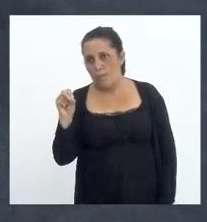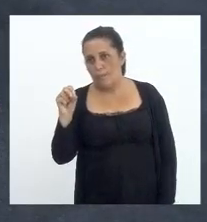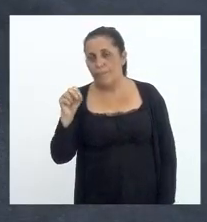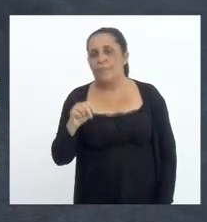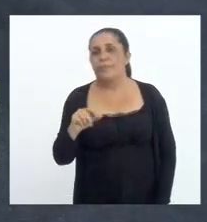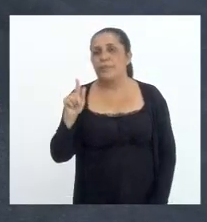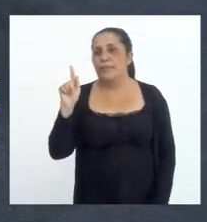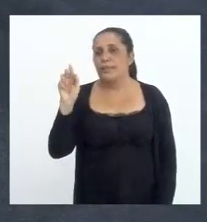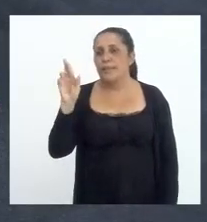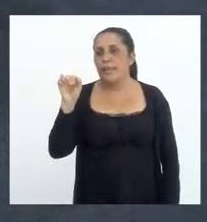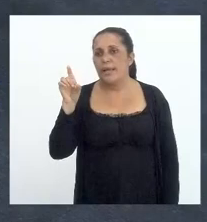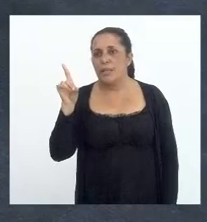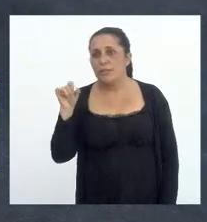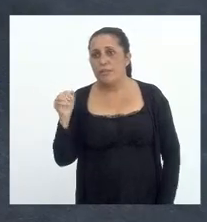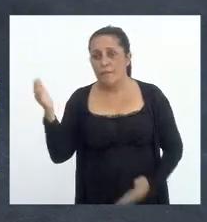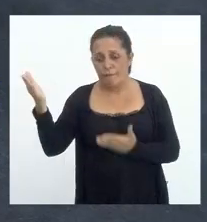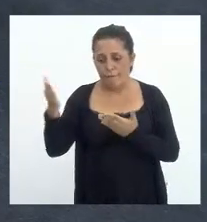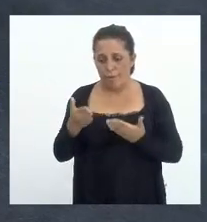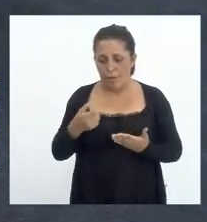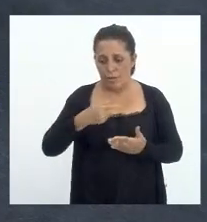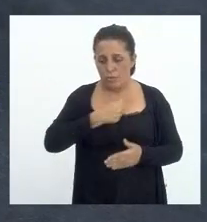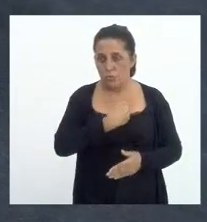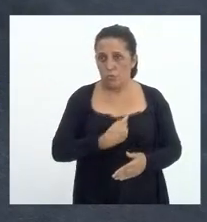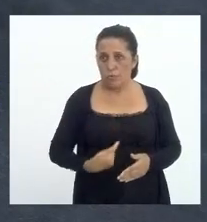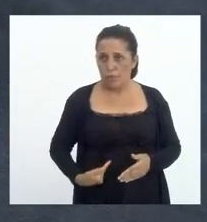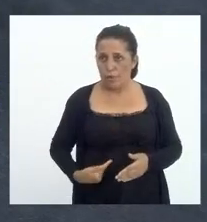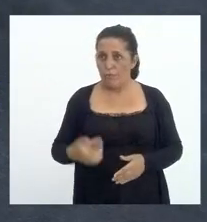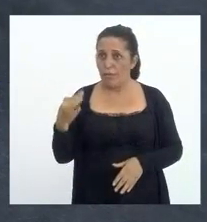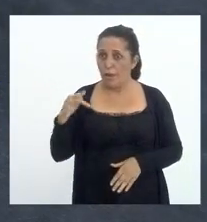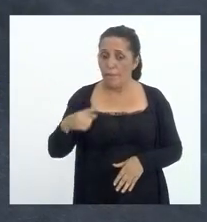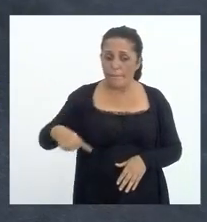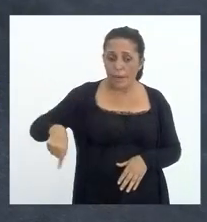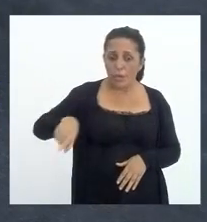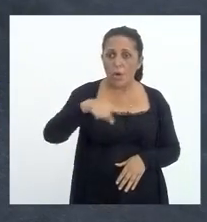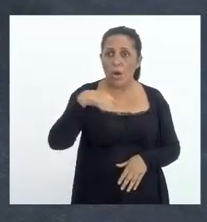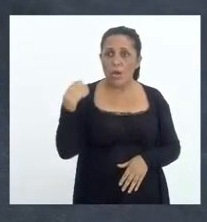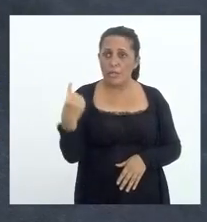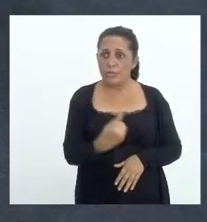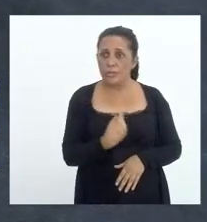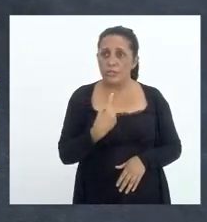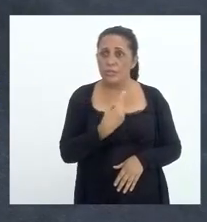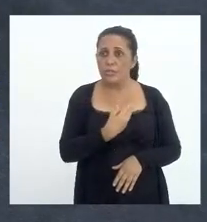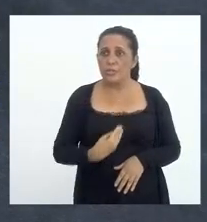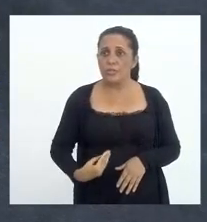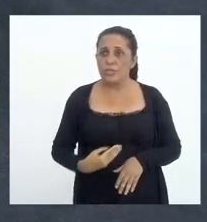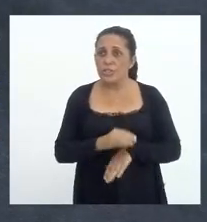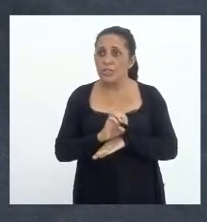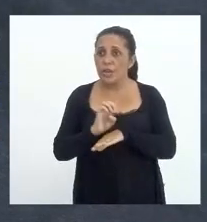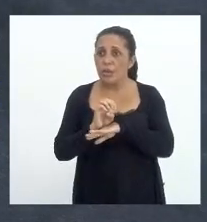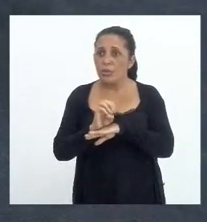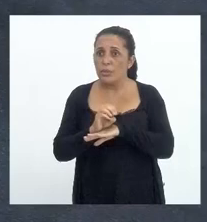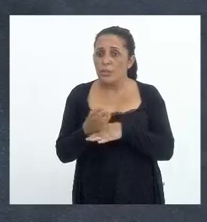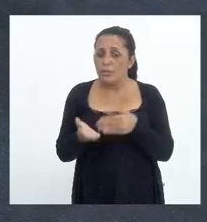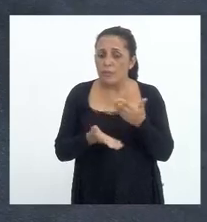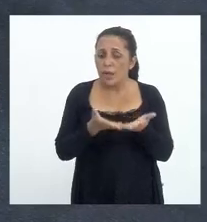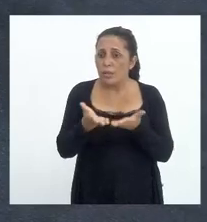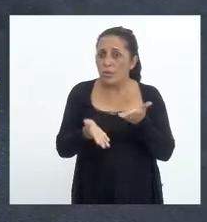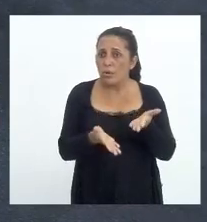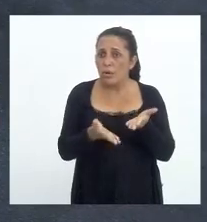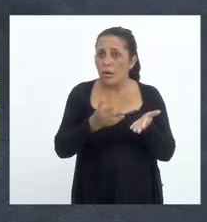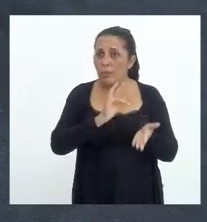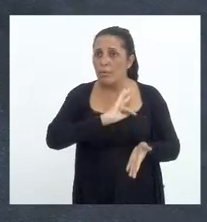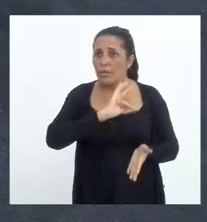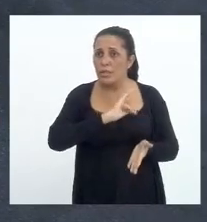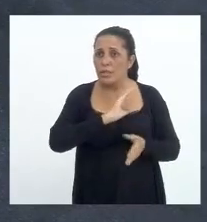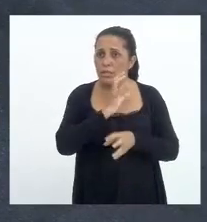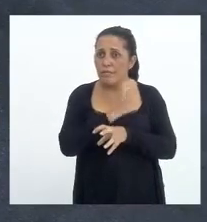Ele veio do governo federal para nós, Estado. E lá no governo federal, ele tratou a Polícia Federal, a Polícia Civil do Distrito Federal,